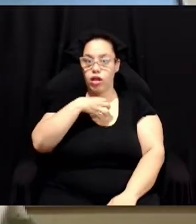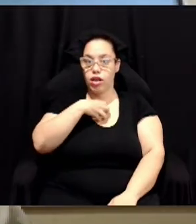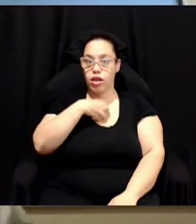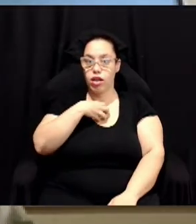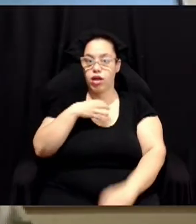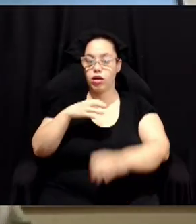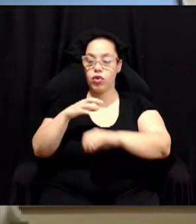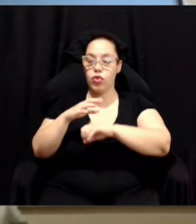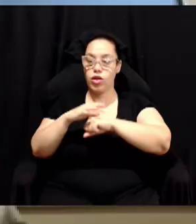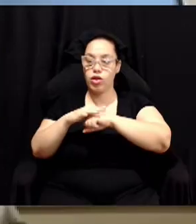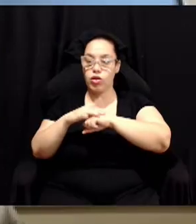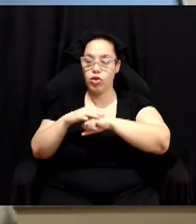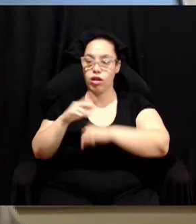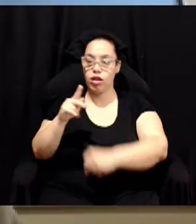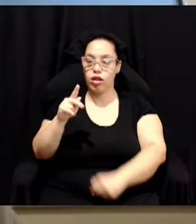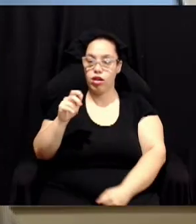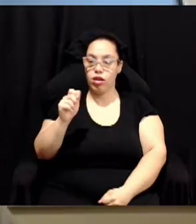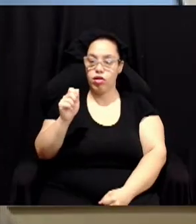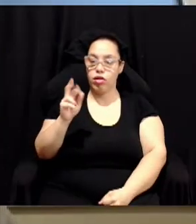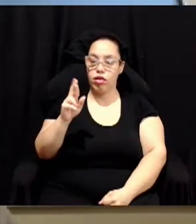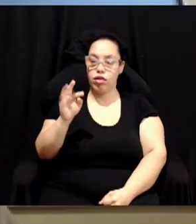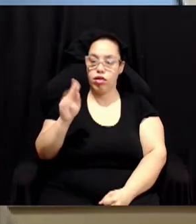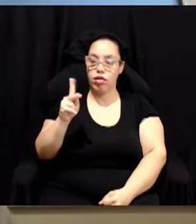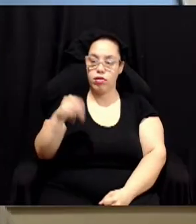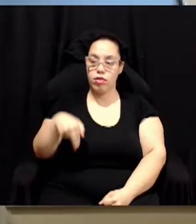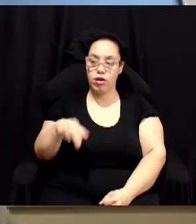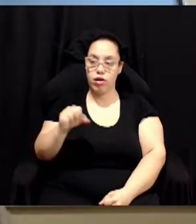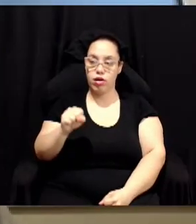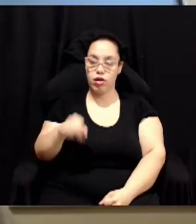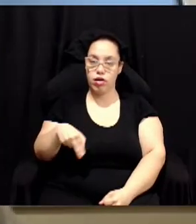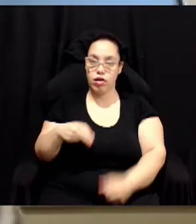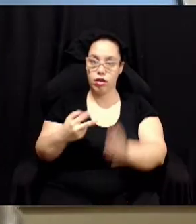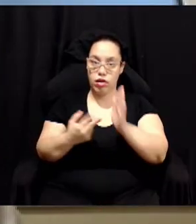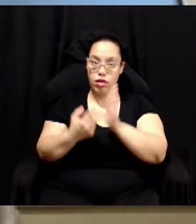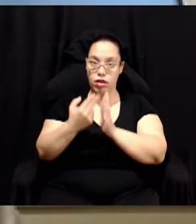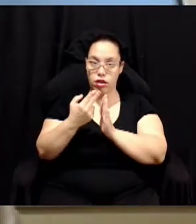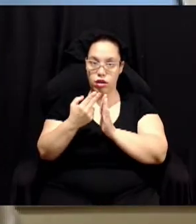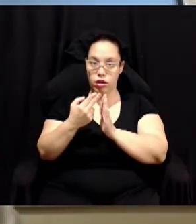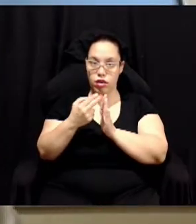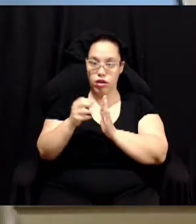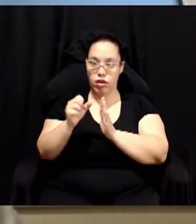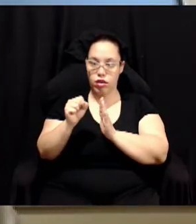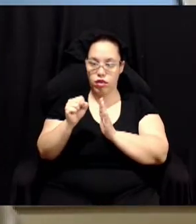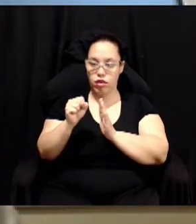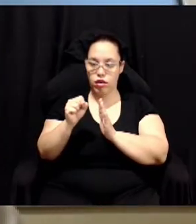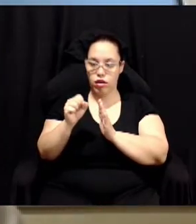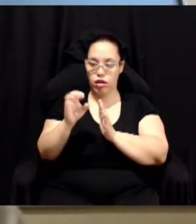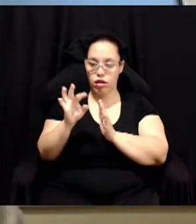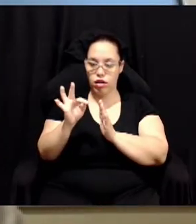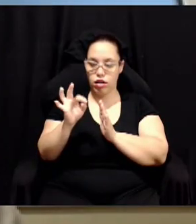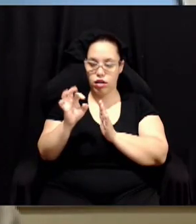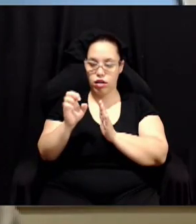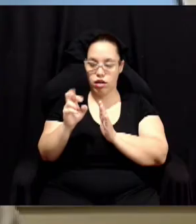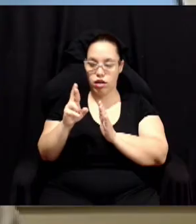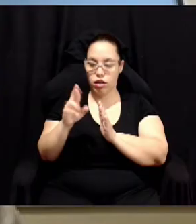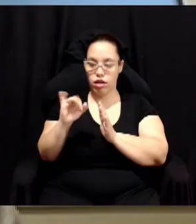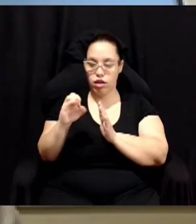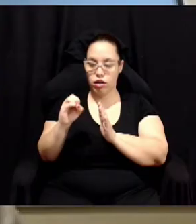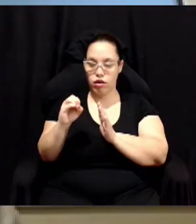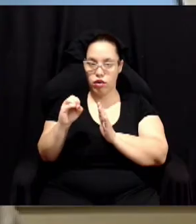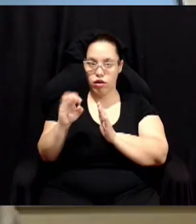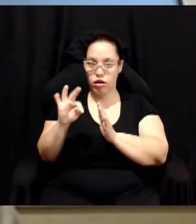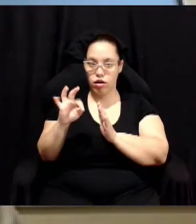Parkinson, através de uma cirurgia chamada estereotática, que você, quando coloca